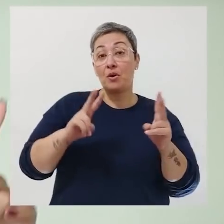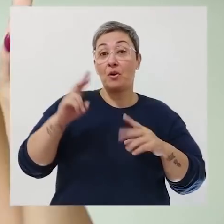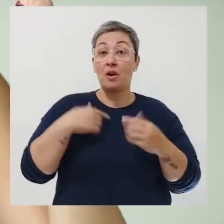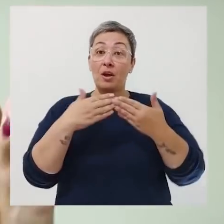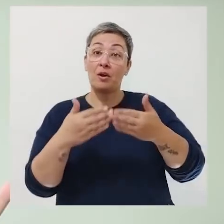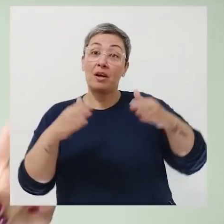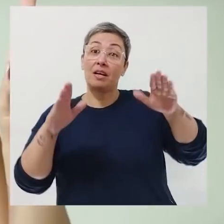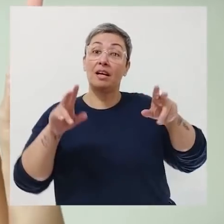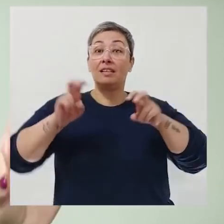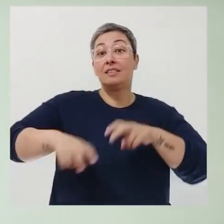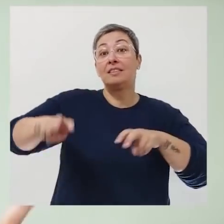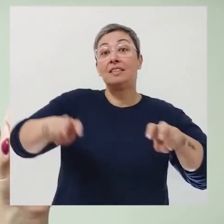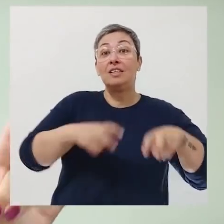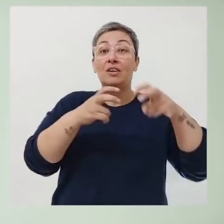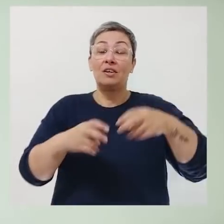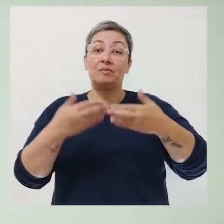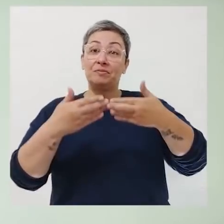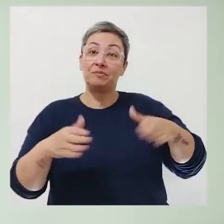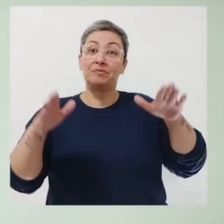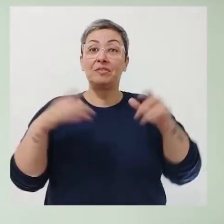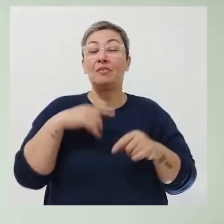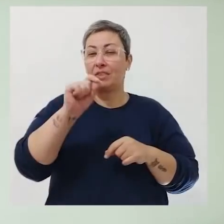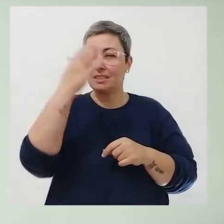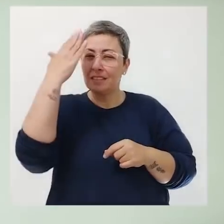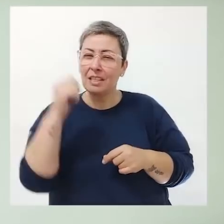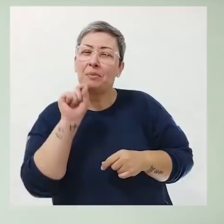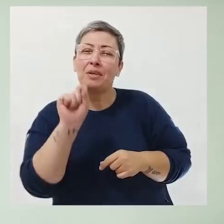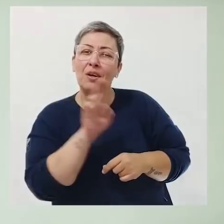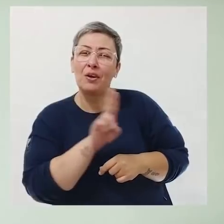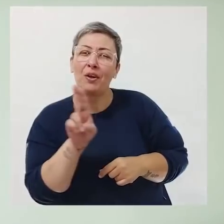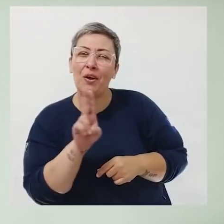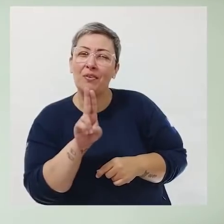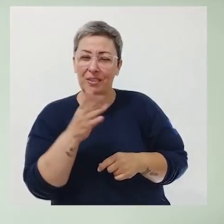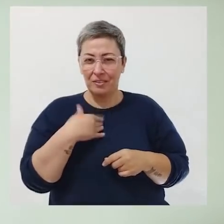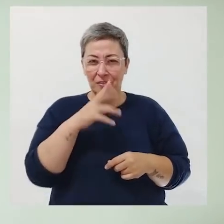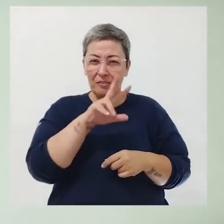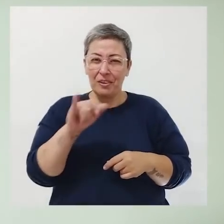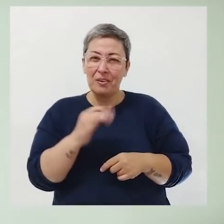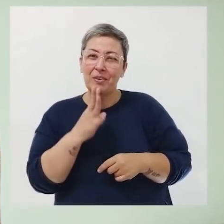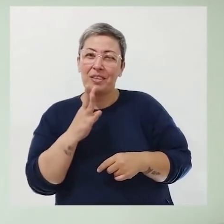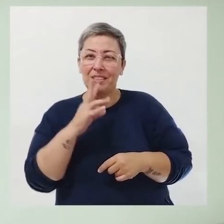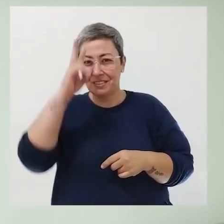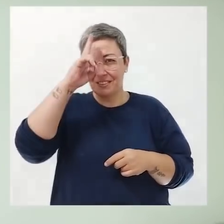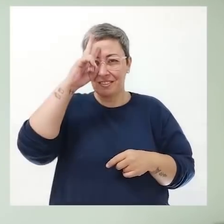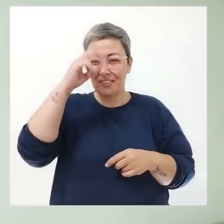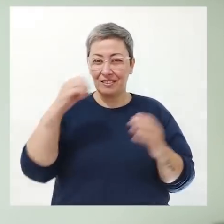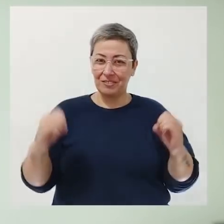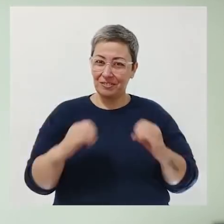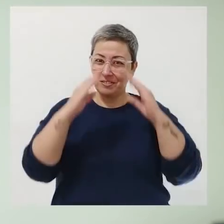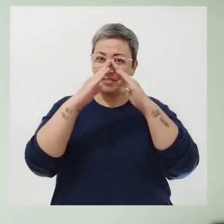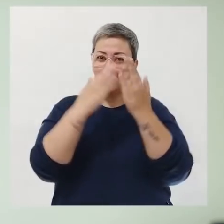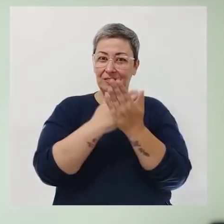ou Abre Alas que eu quero passar. Vocês sabem de quem eu estou falando? Vamos conhecer melhor essa